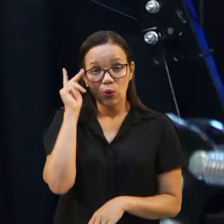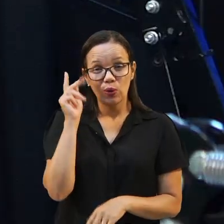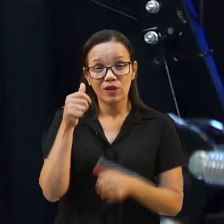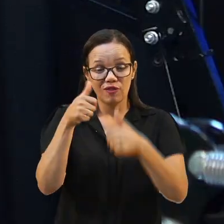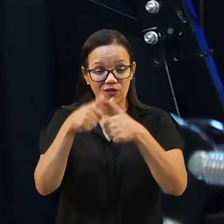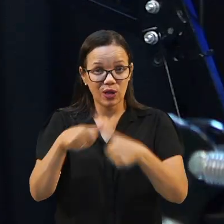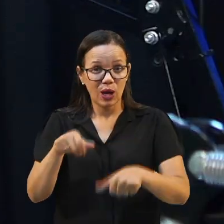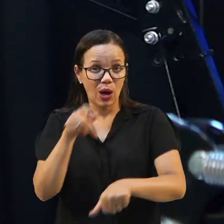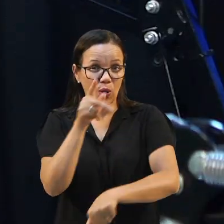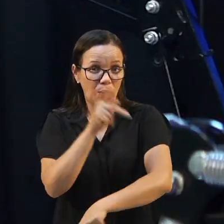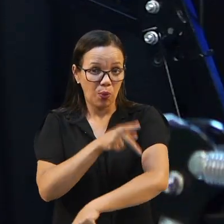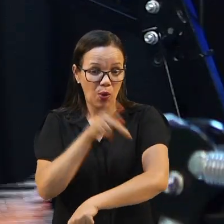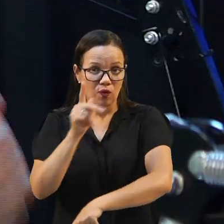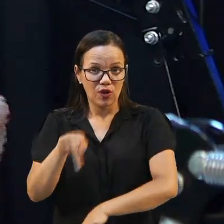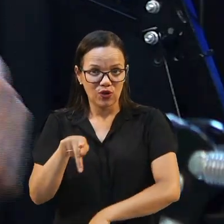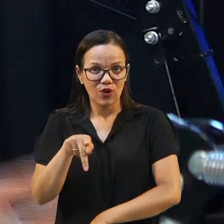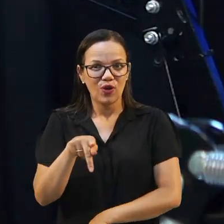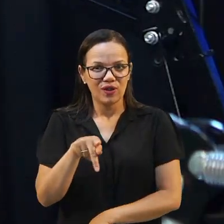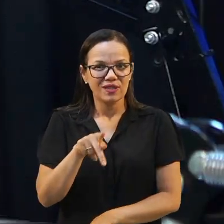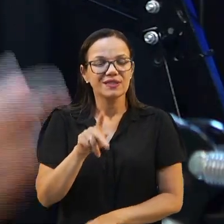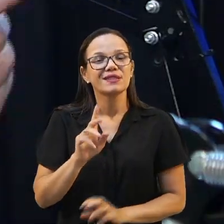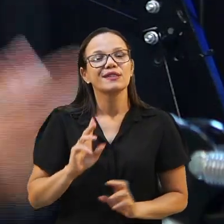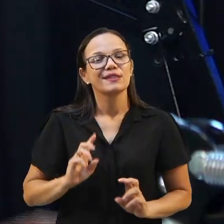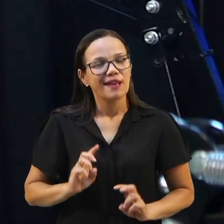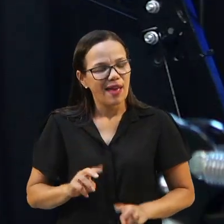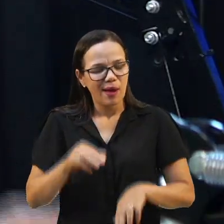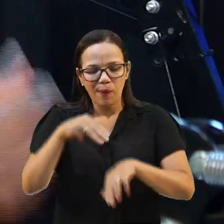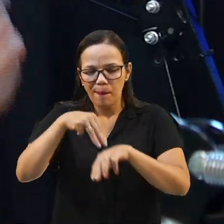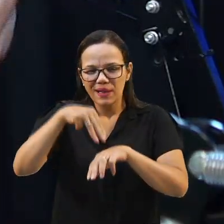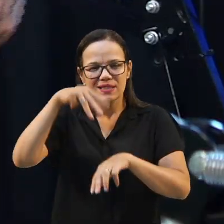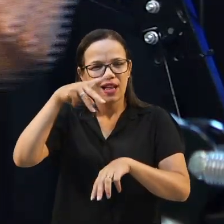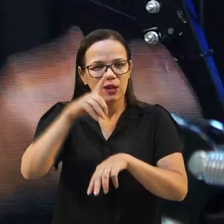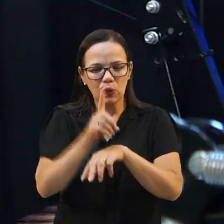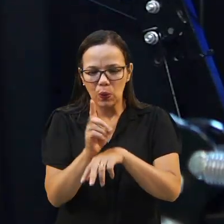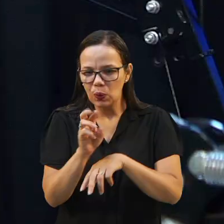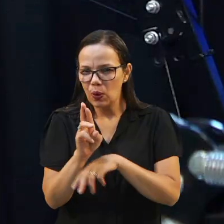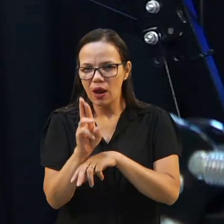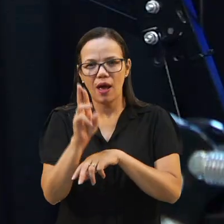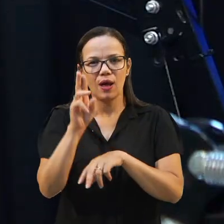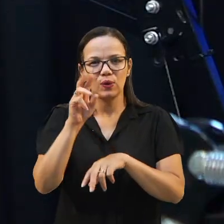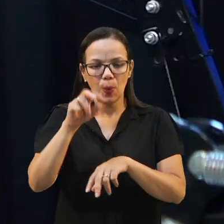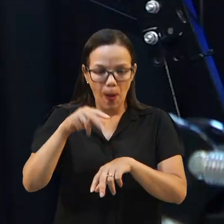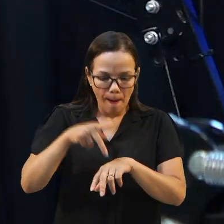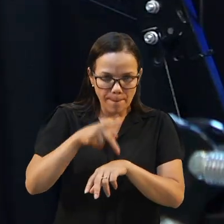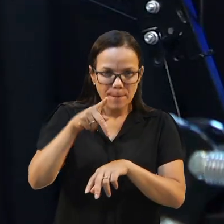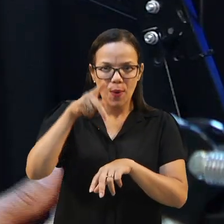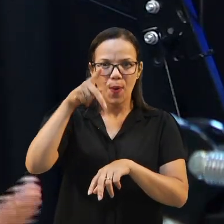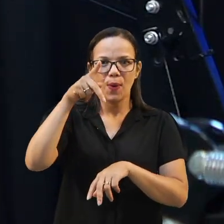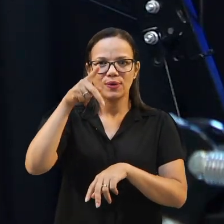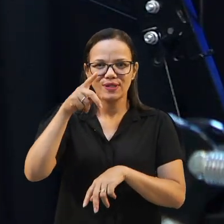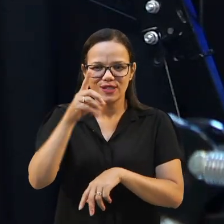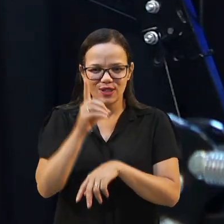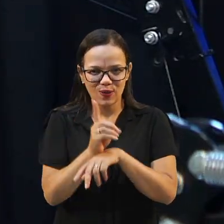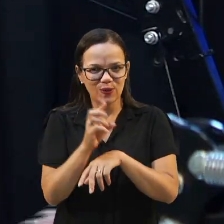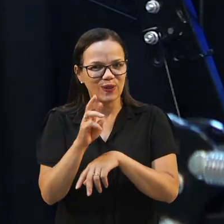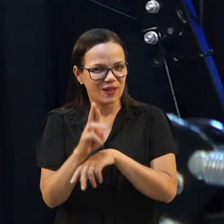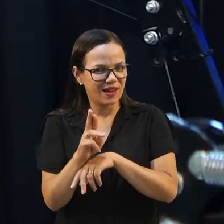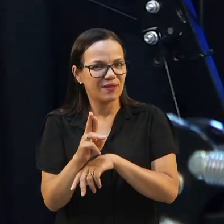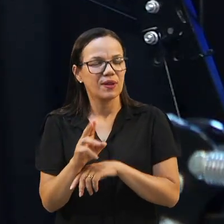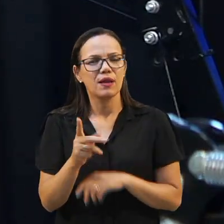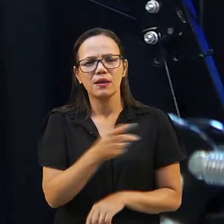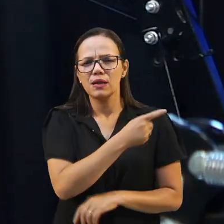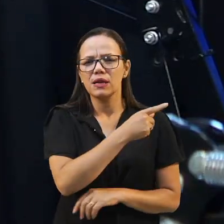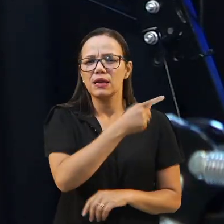docência realizados, com mestrados, doutorados, pós-doutorados, e aqueles que